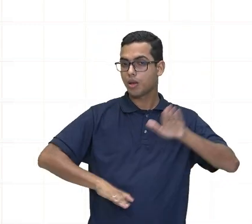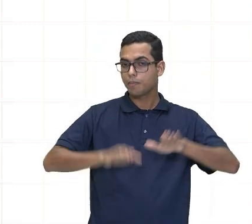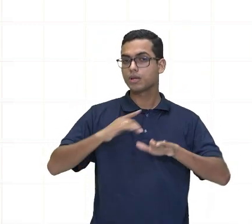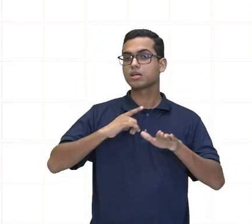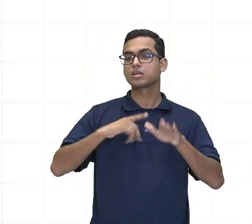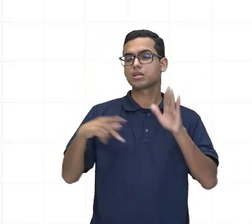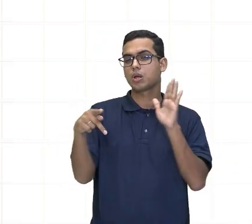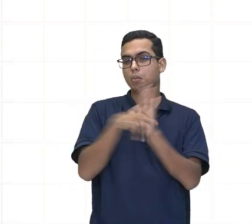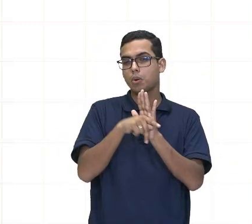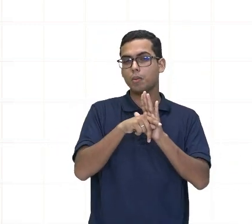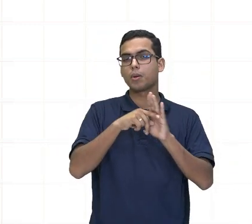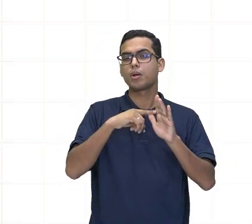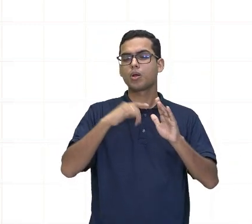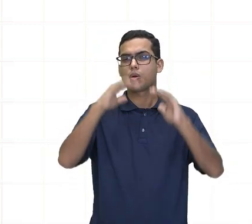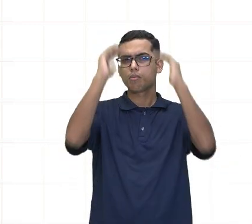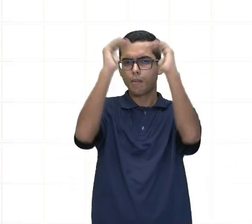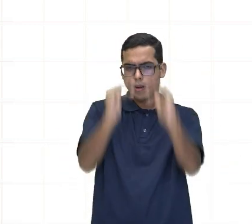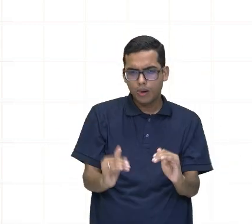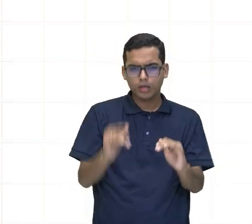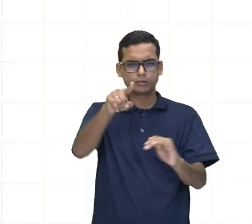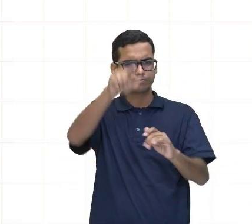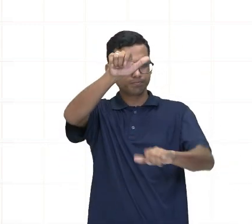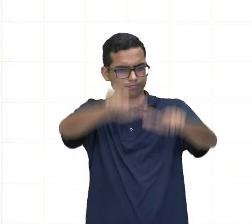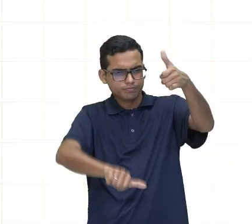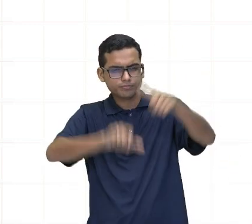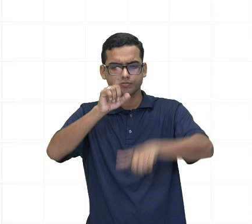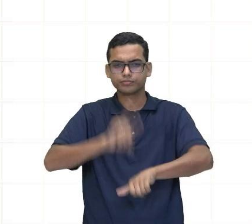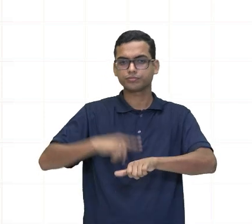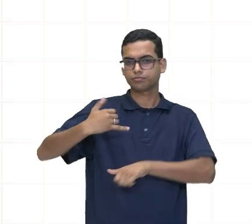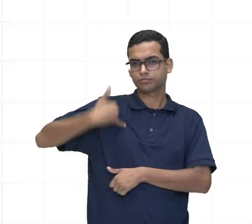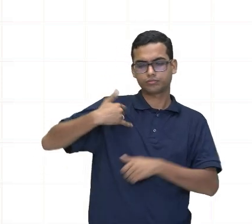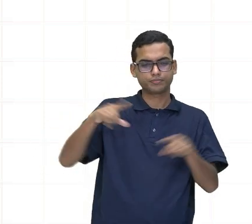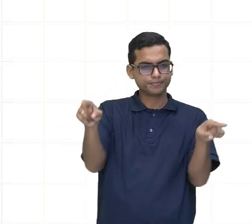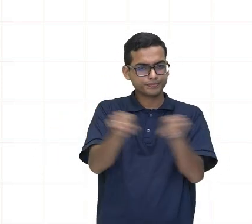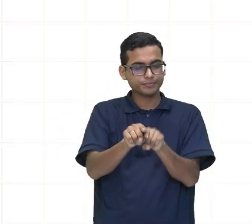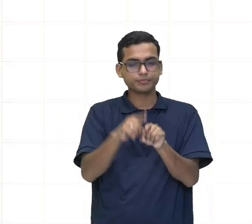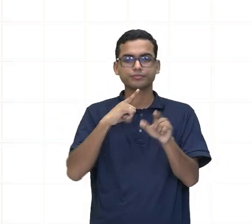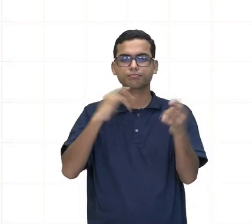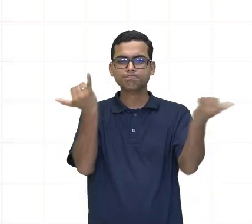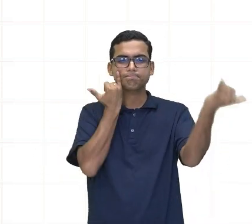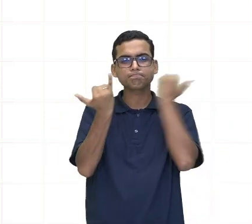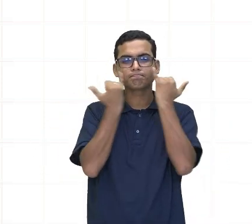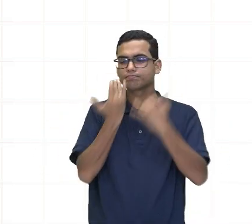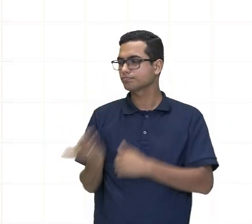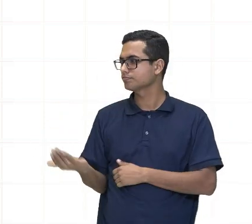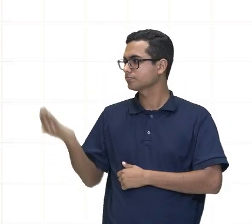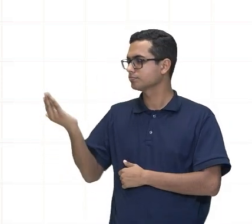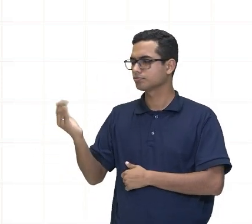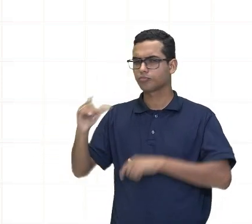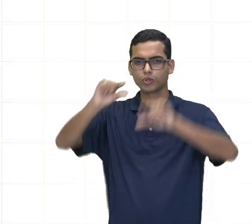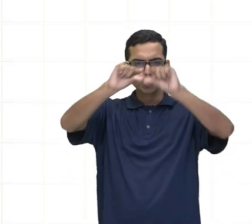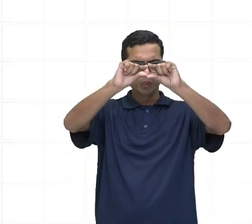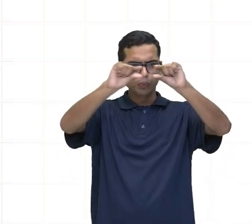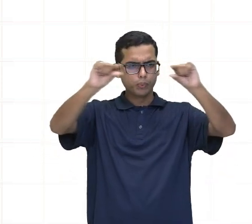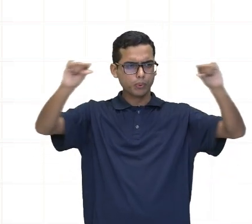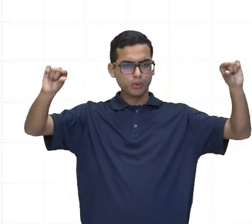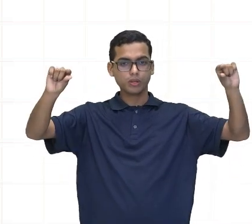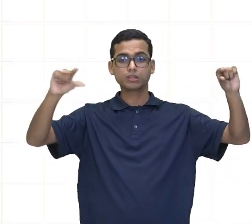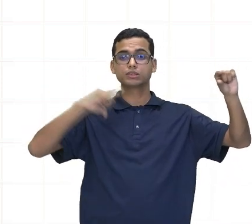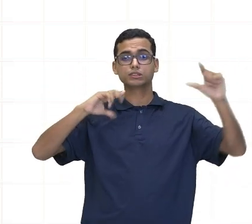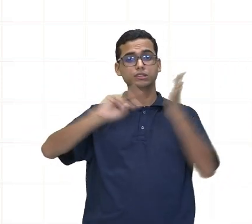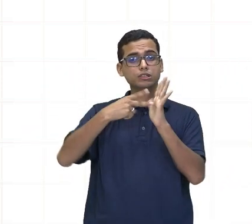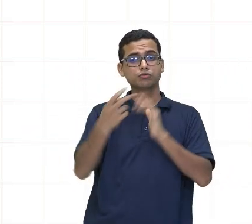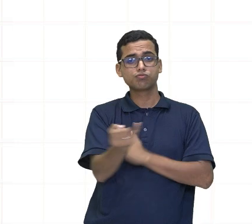vai analisar. E aí você observa também esses dados, né? Então, se ele estiver mais largo aí para os lados, então um quantitativo maior